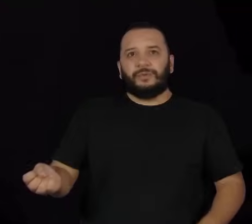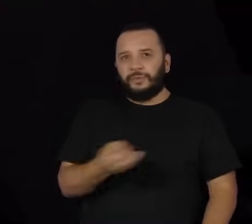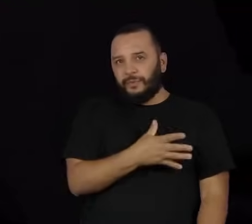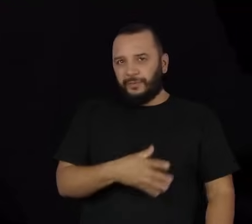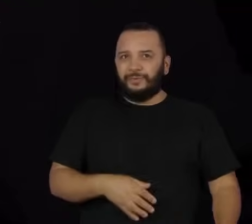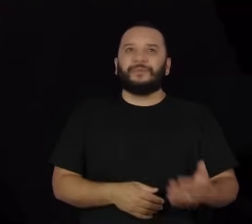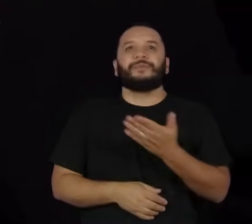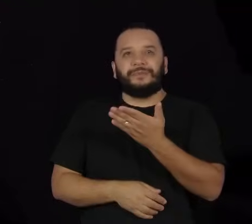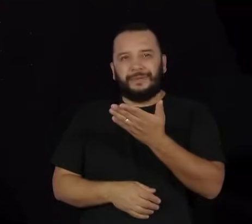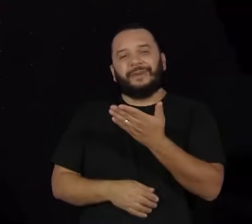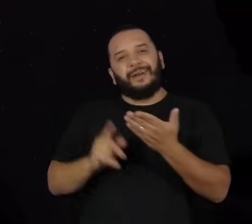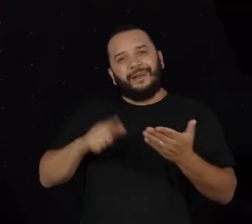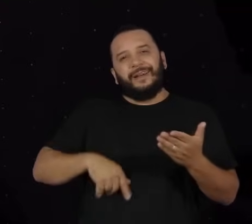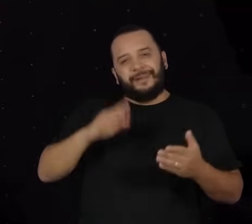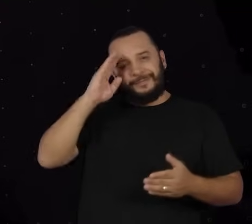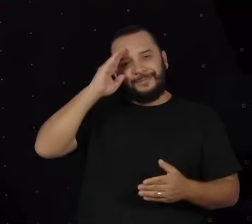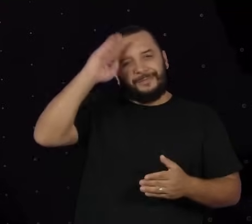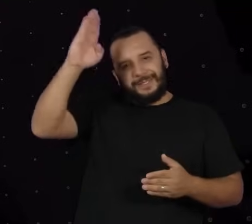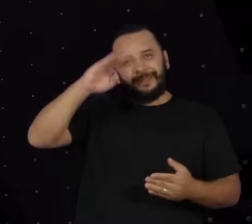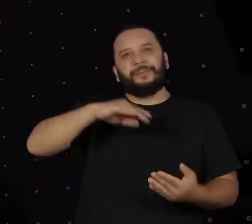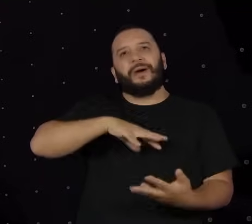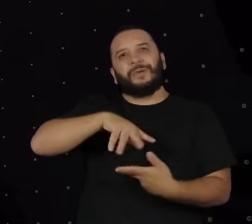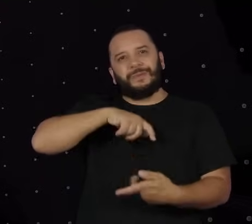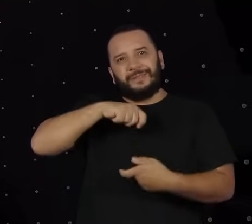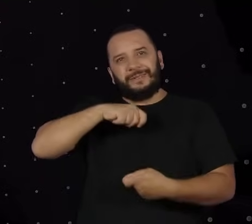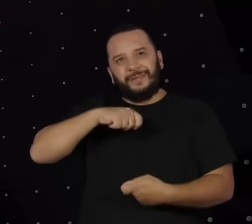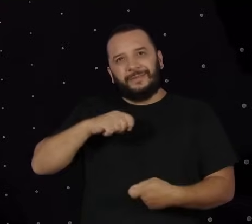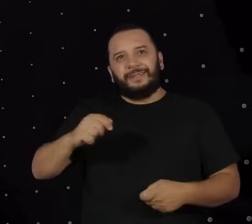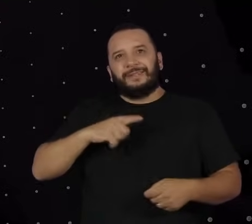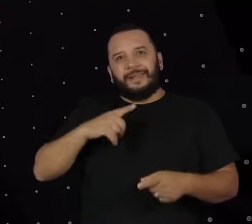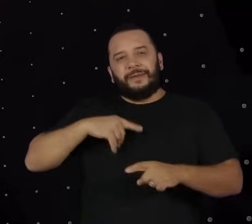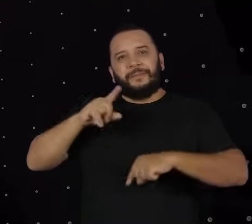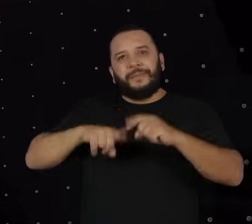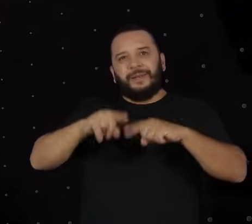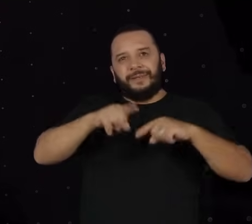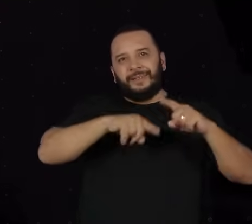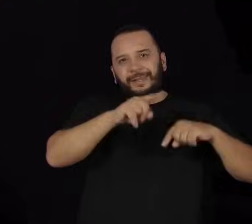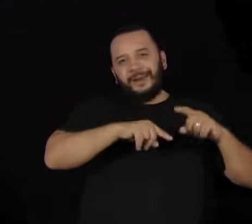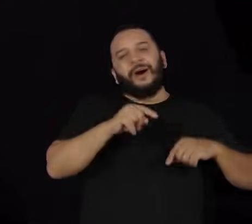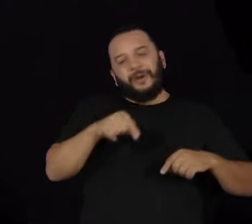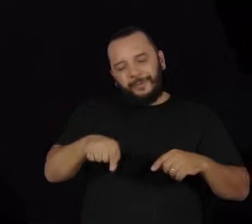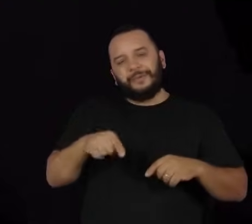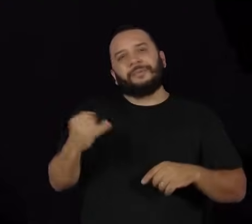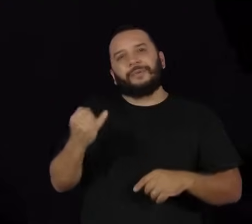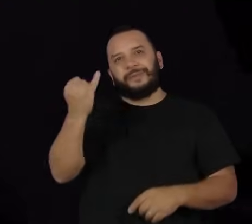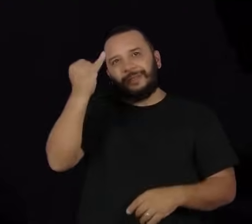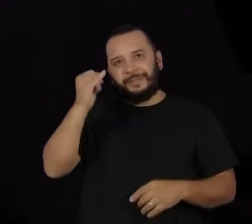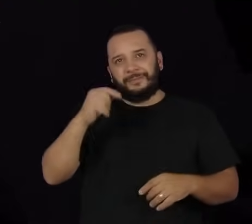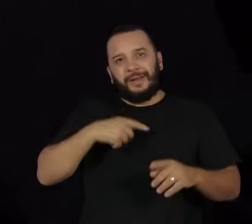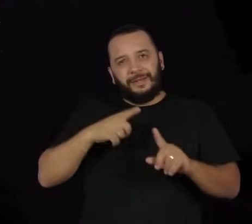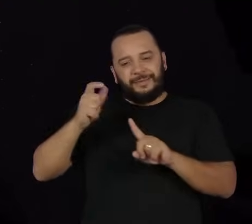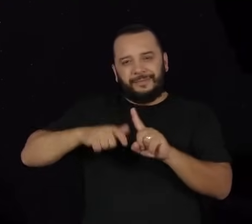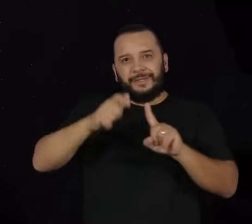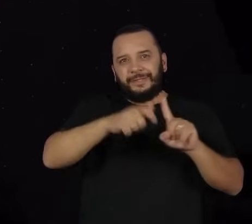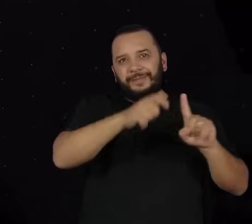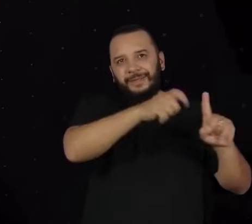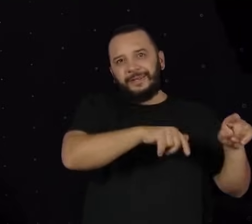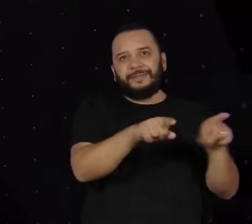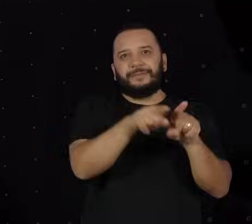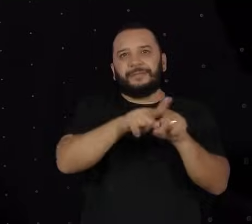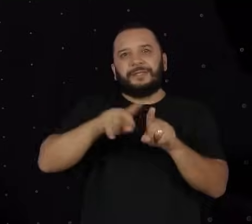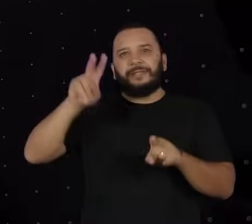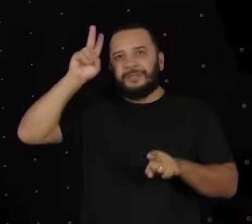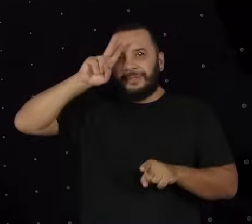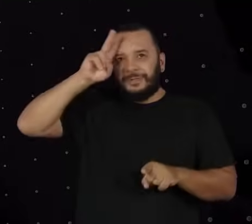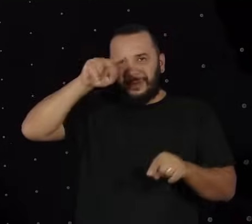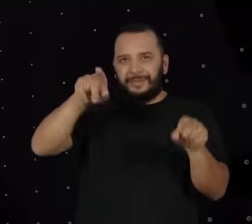que é o principal, assim, da minha pegada sustentável, apesar do material também ser a grande estrela. Mas eu acho que os personagens e as suas histórias e